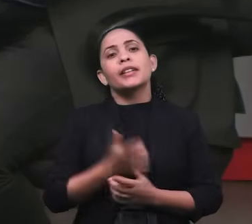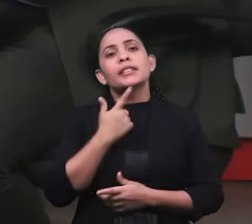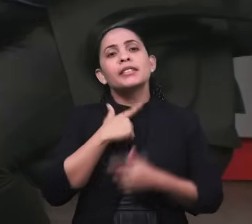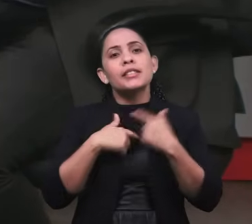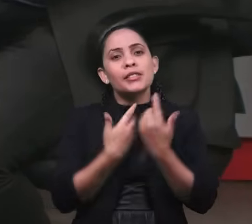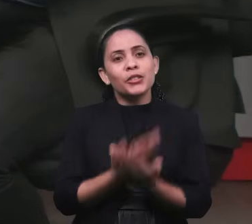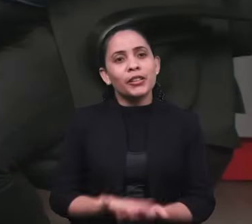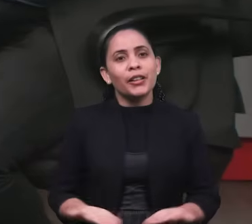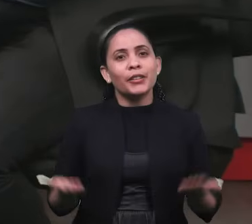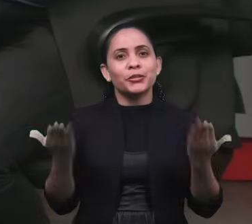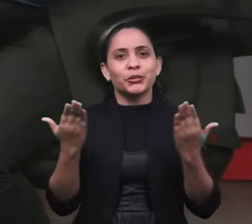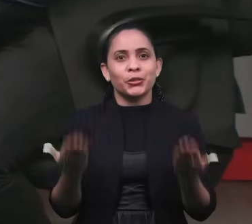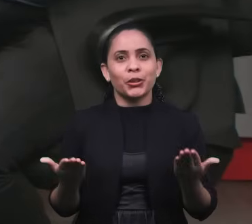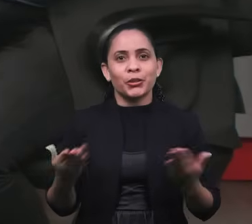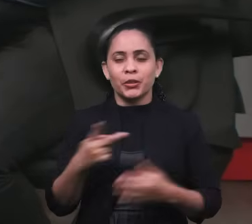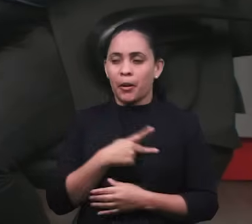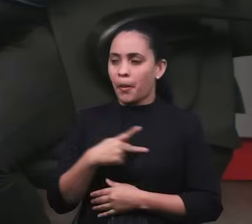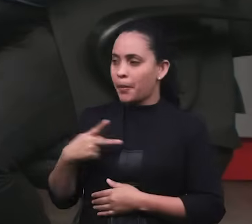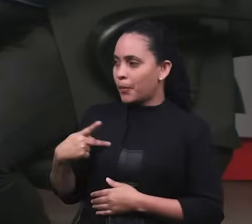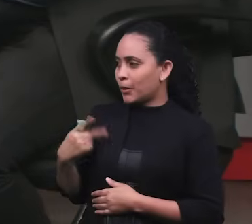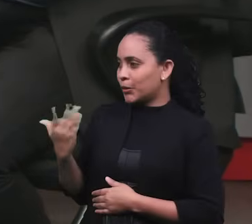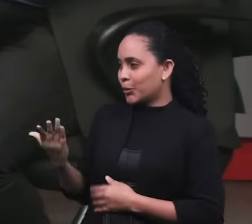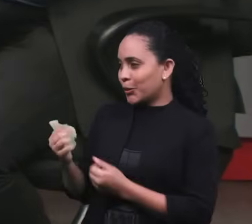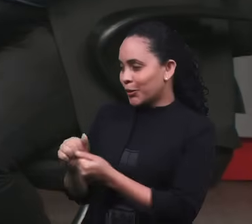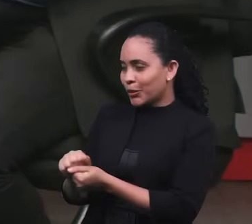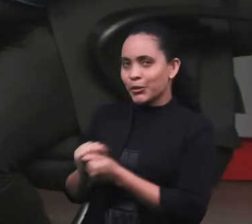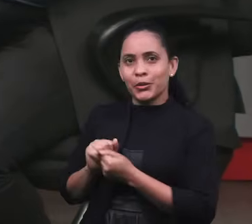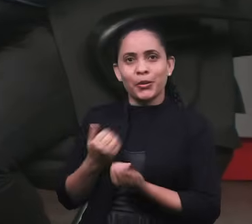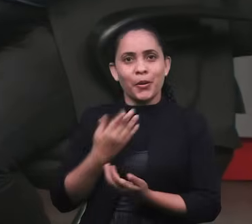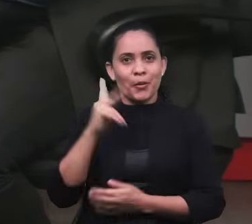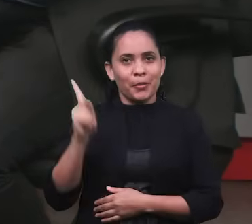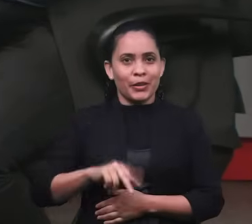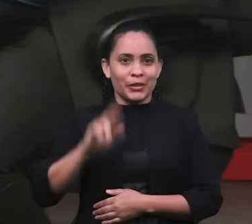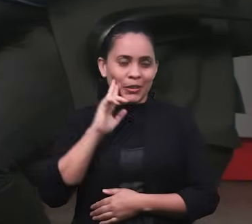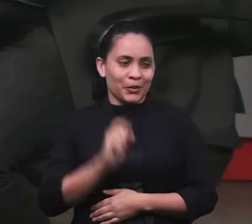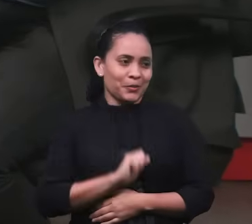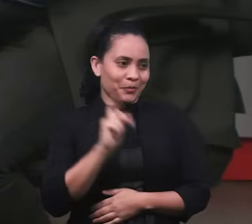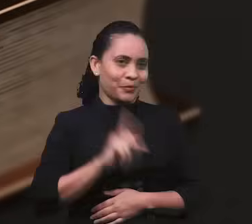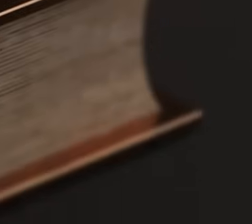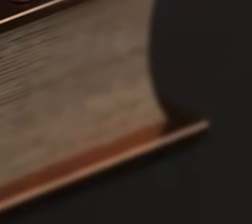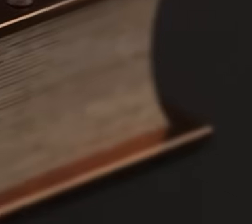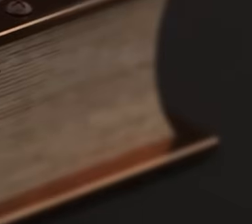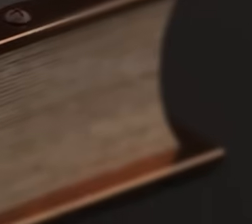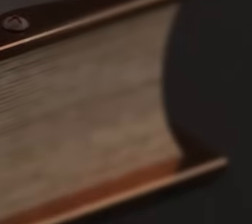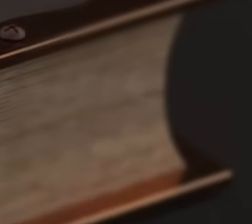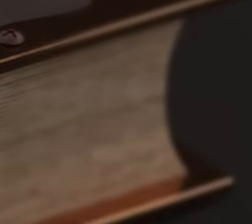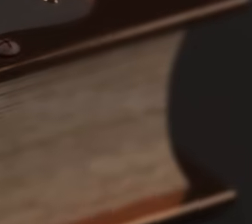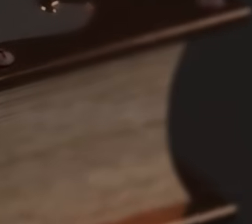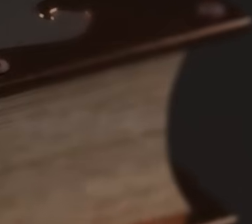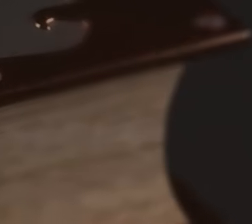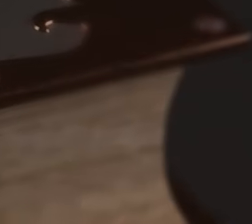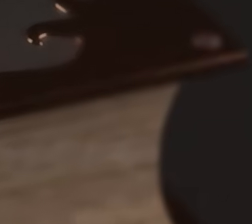desejando a todos os irmãos, ao pastor Fábio aqui conosco, a paz do Senhor Jesus. Amém.